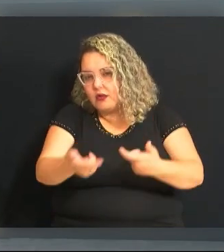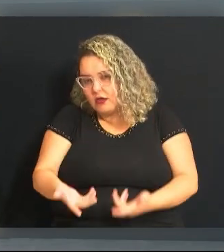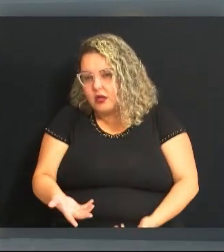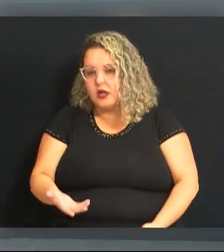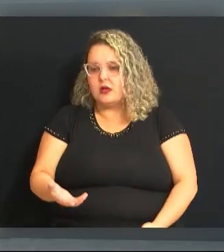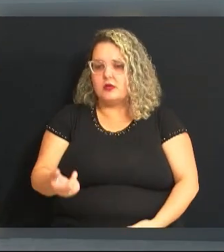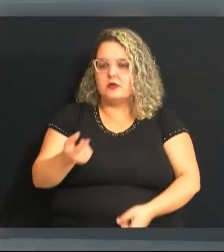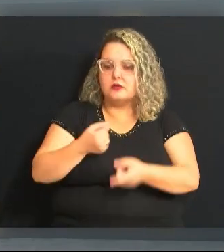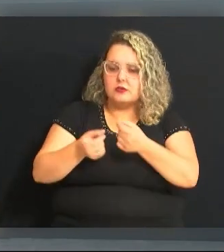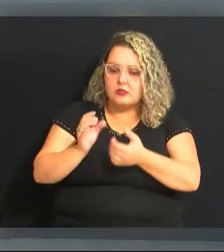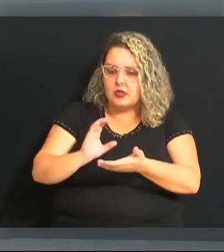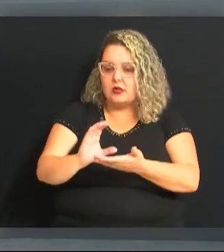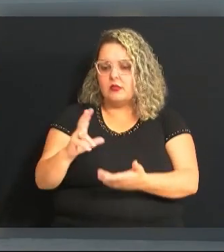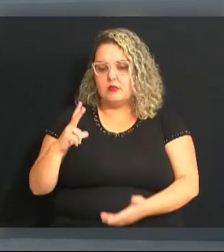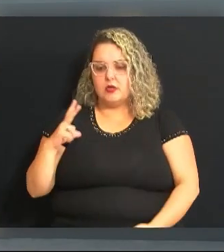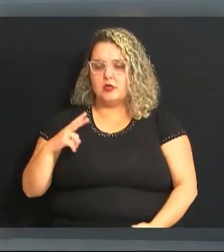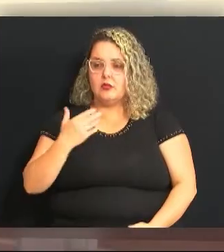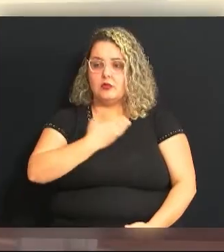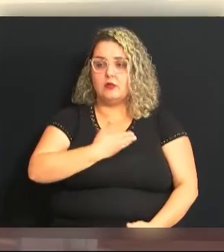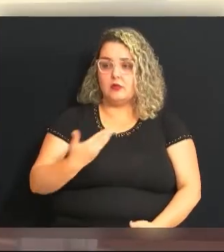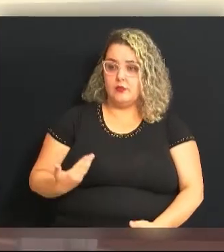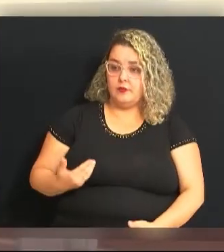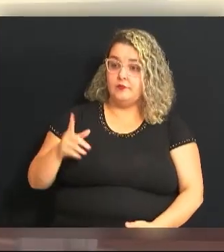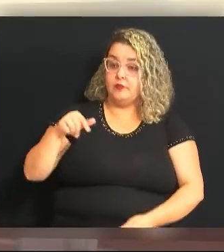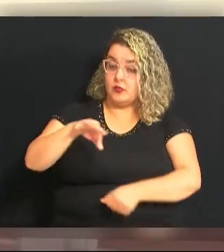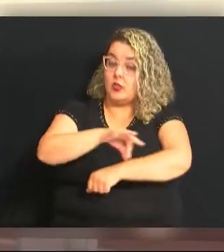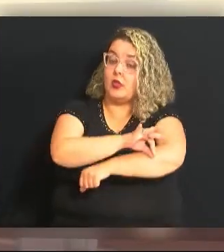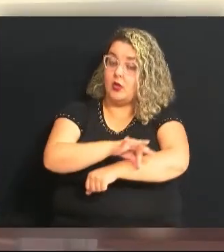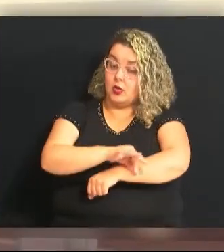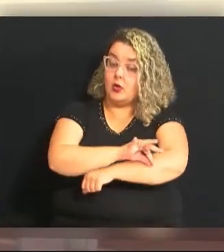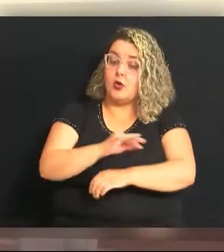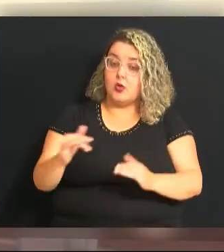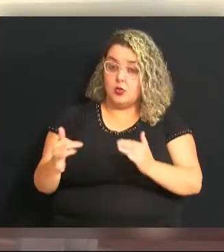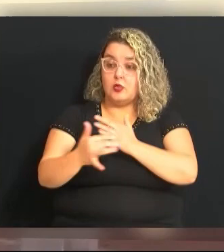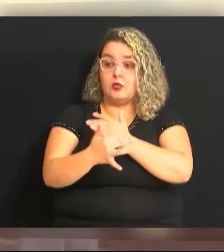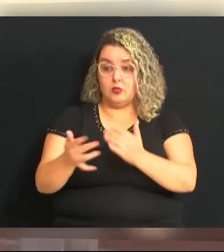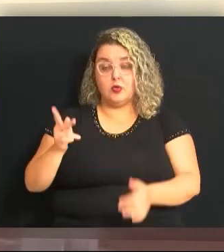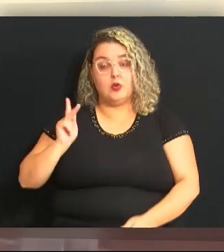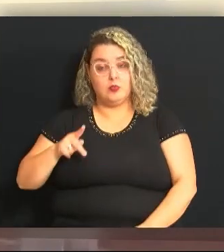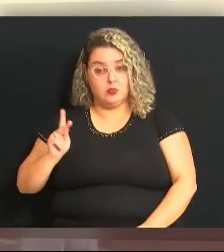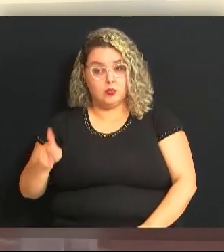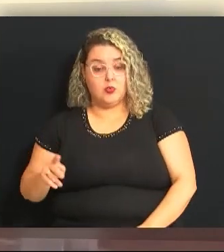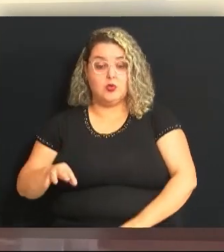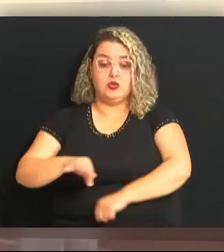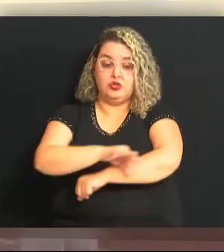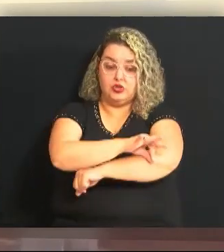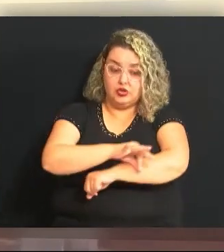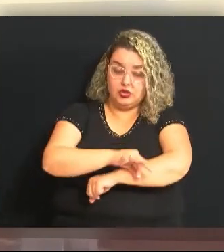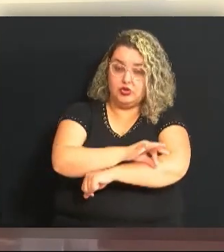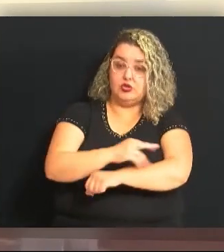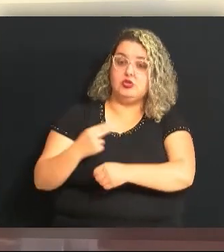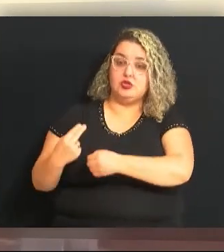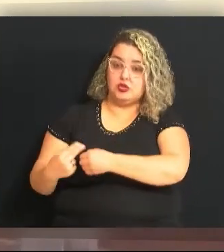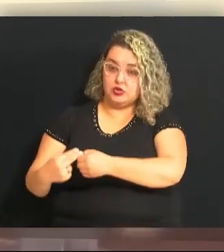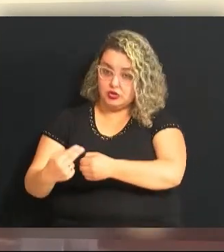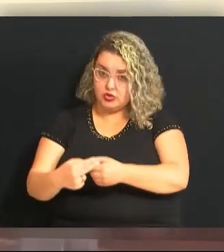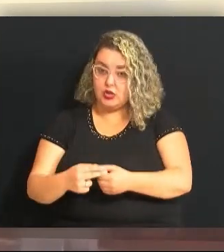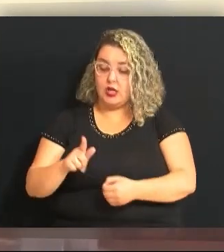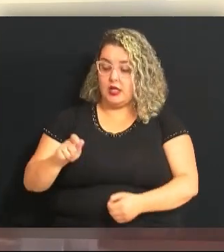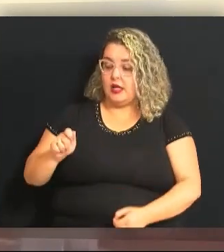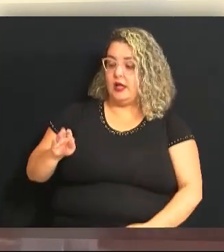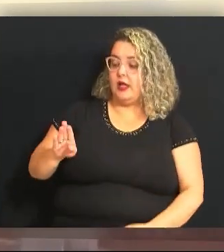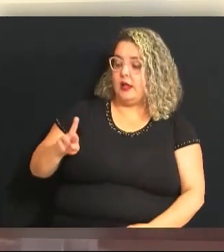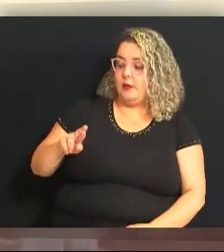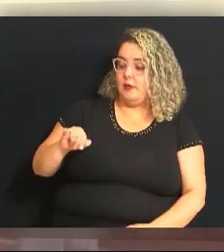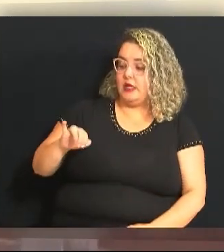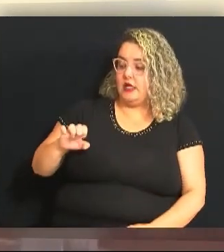investimento particular e governamental? Foi a arquiteta urbanística e professora de arquitetura da Unicamp,